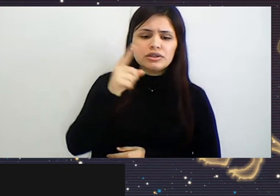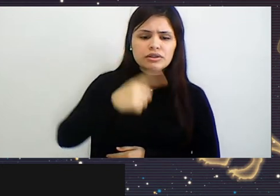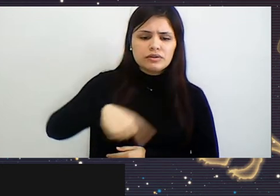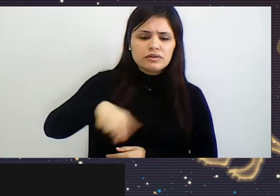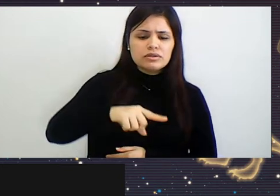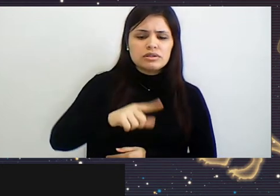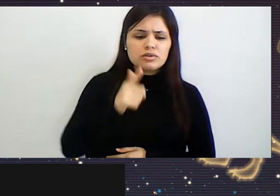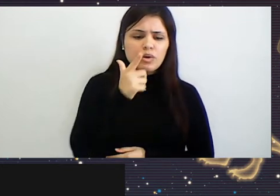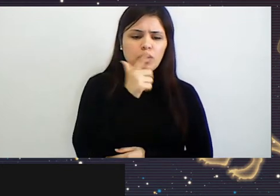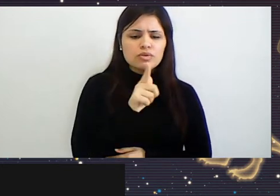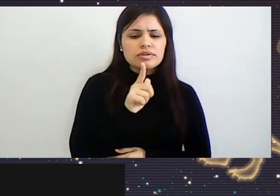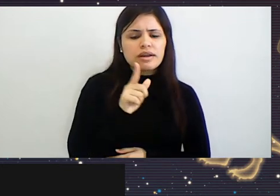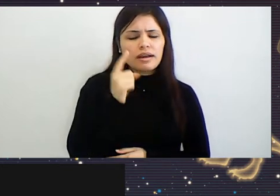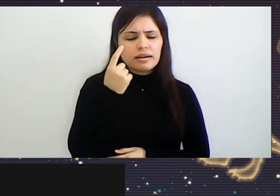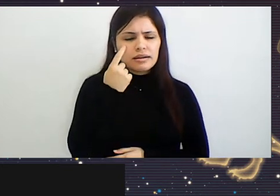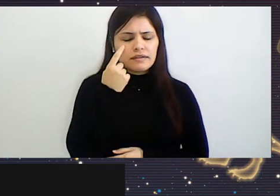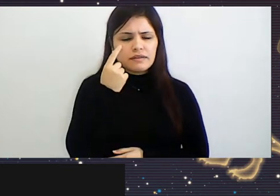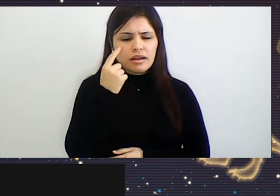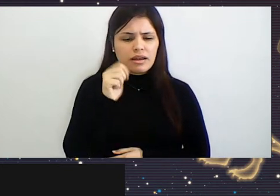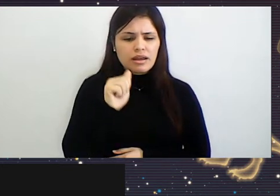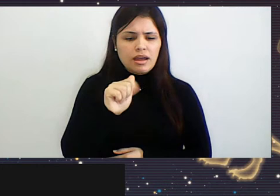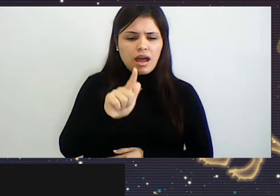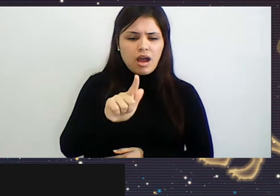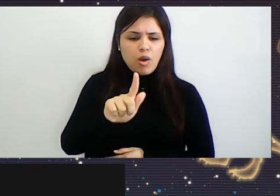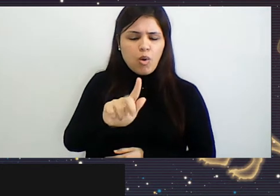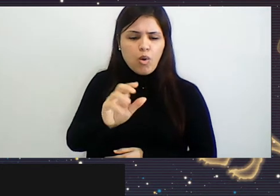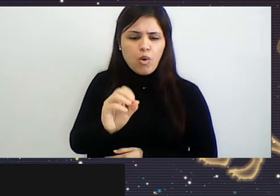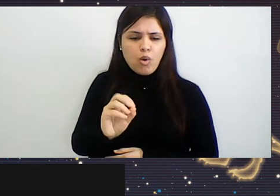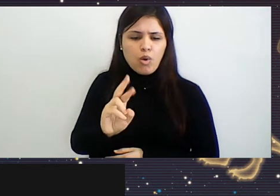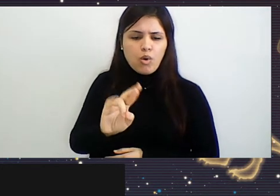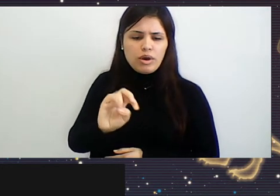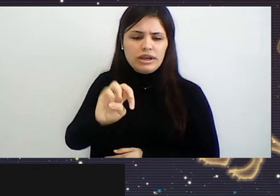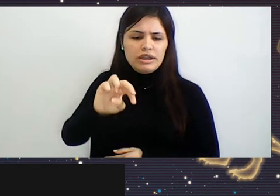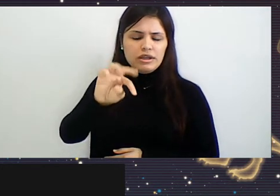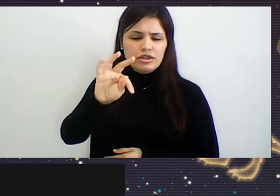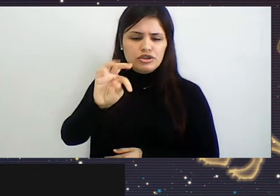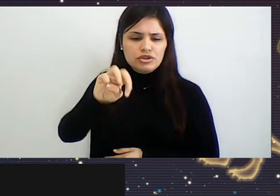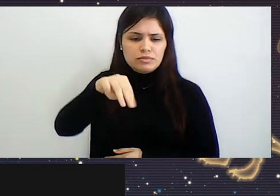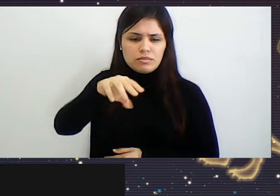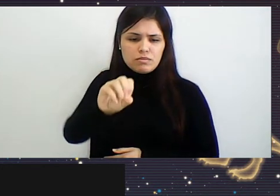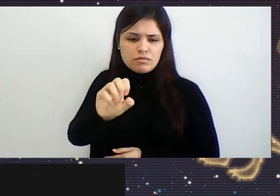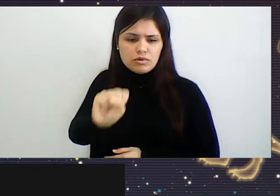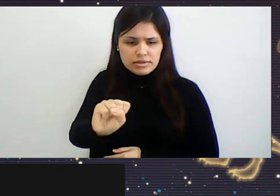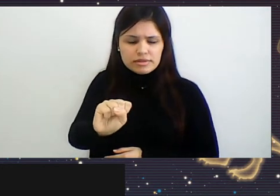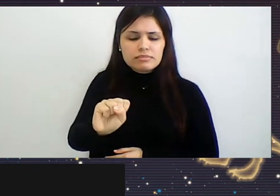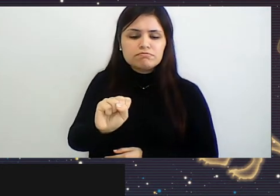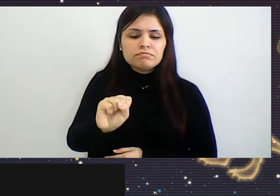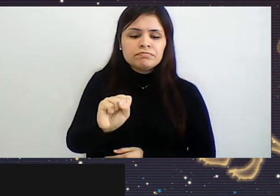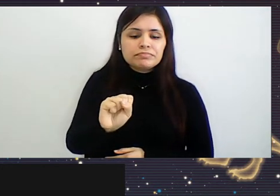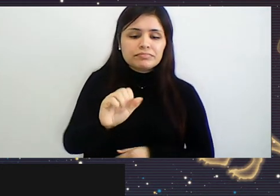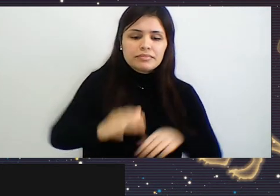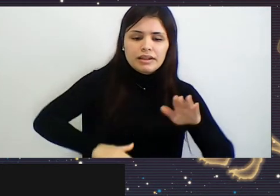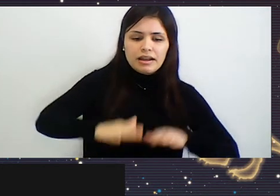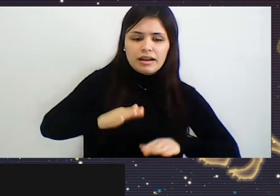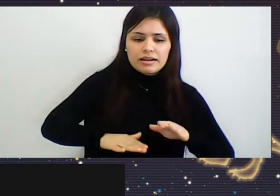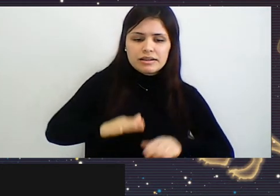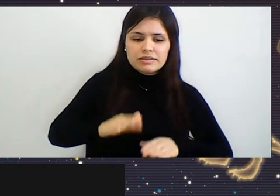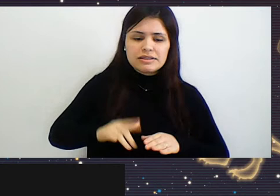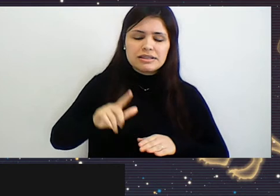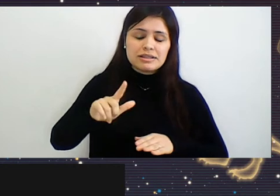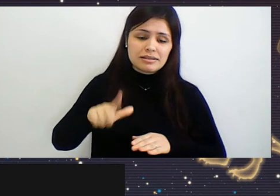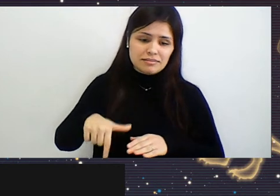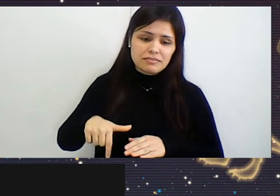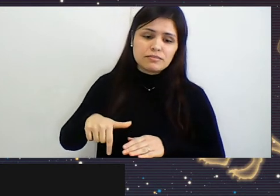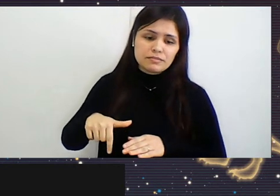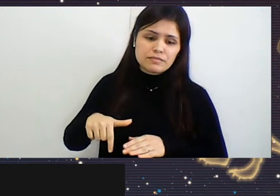ver algoritmos, por exemplo, que geram texto, às vezes sendo bastante limitados